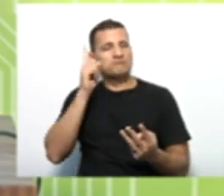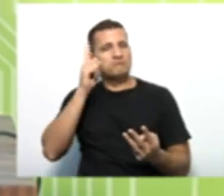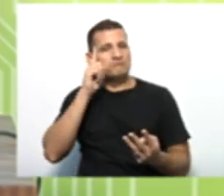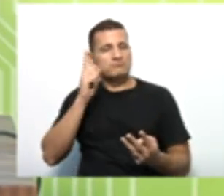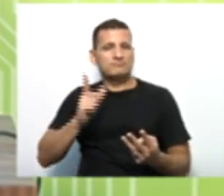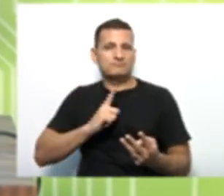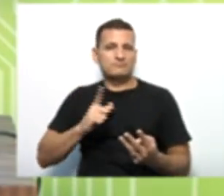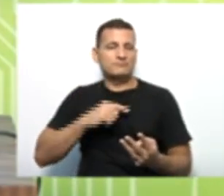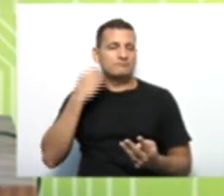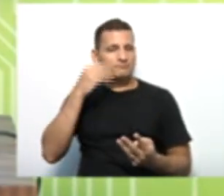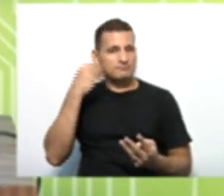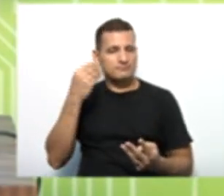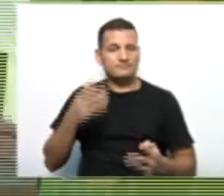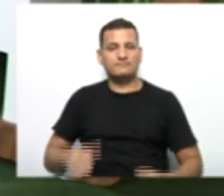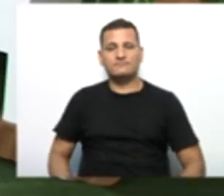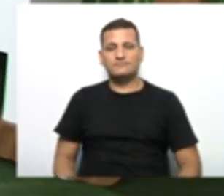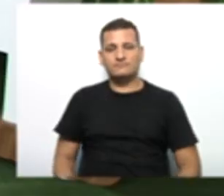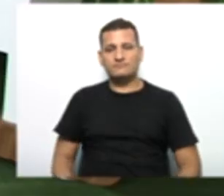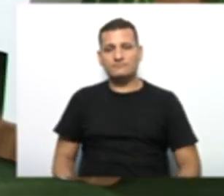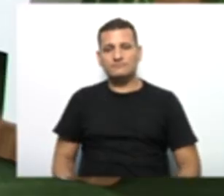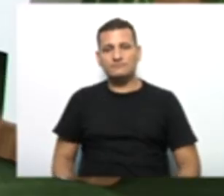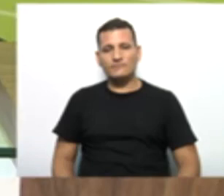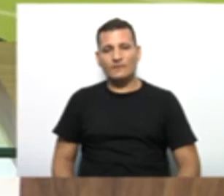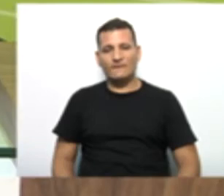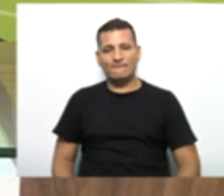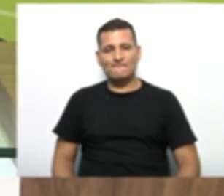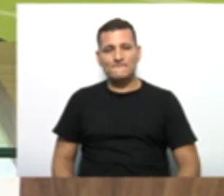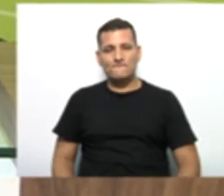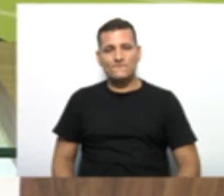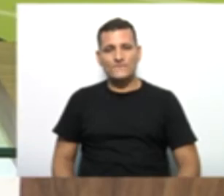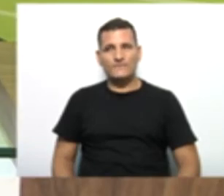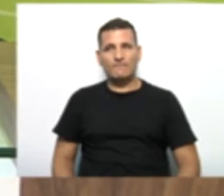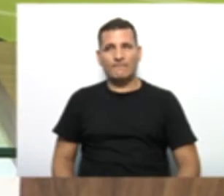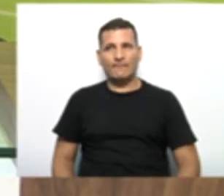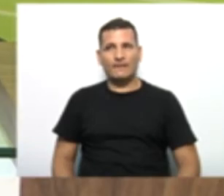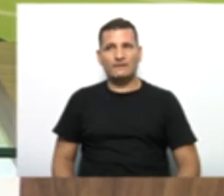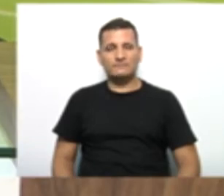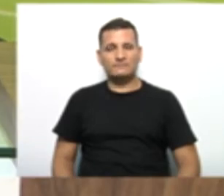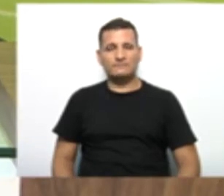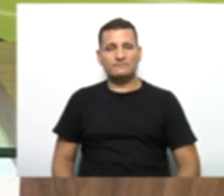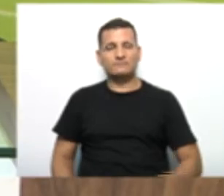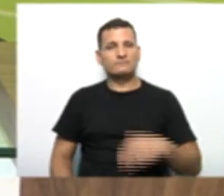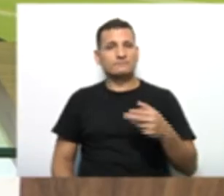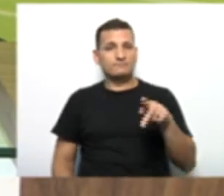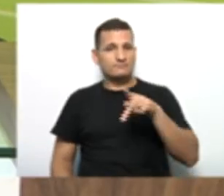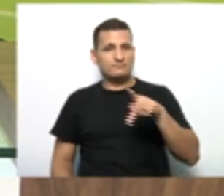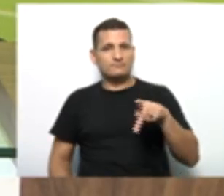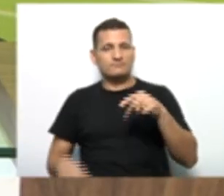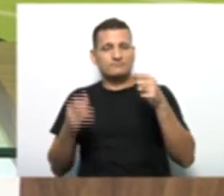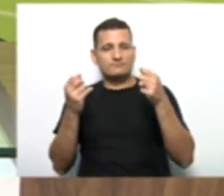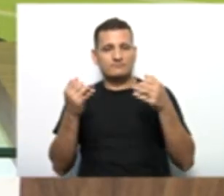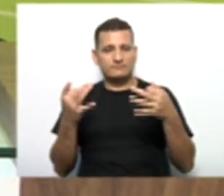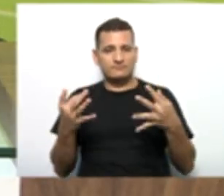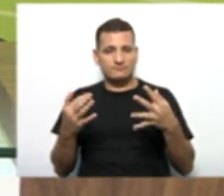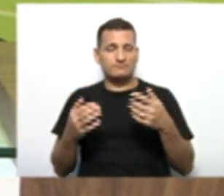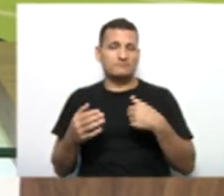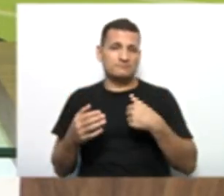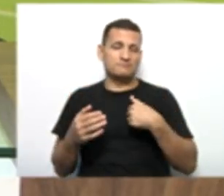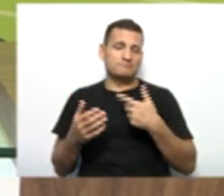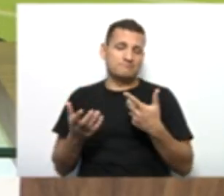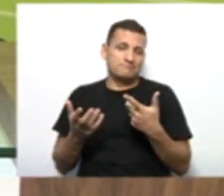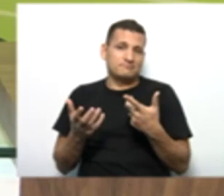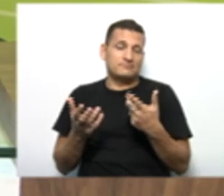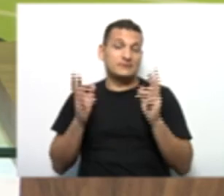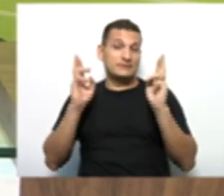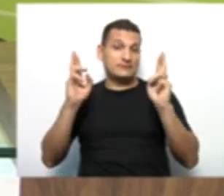vida. Professor Cássio? É isso mesmo, professor Wesley. Nós, como o professor Wesley falou, eu espero que nós tenhamos contribuído